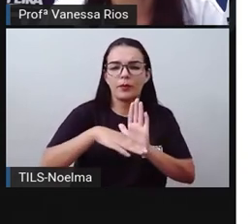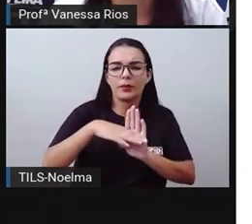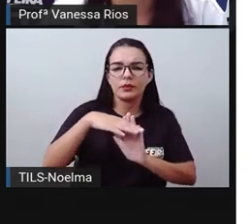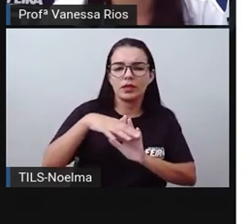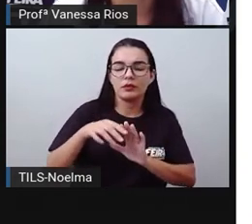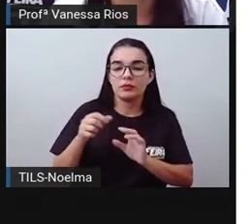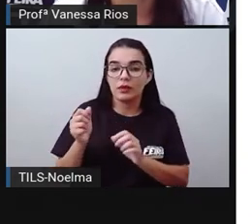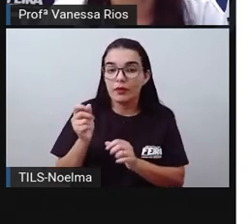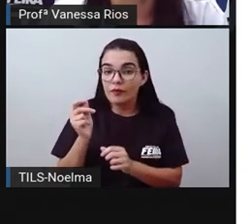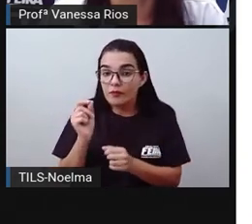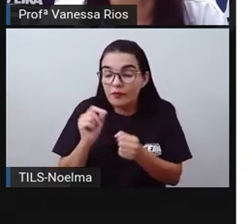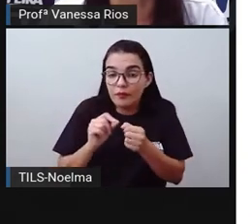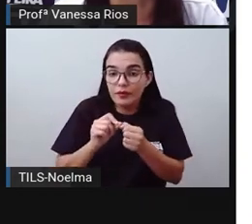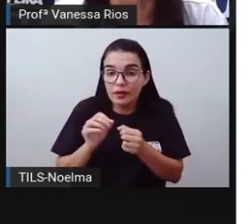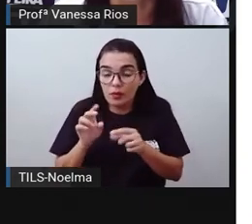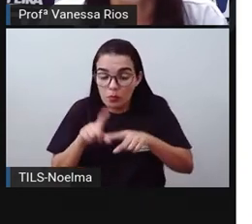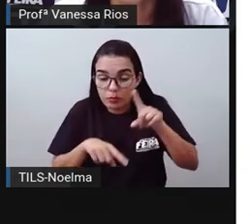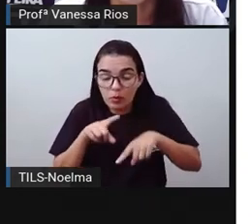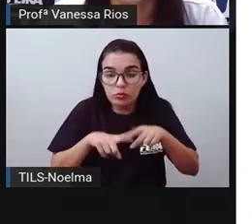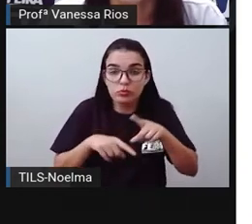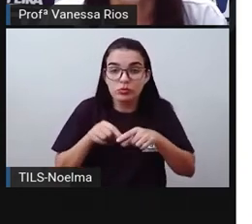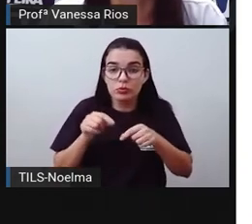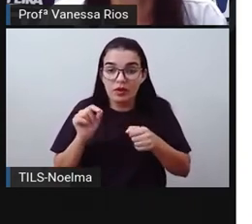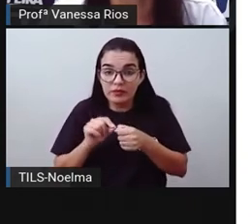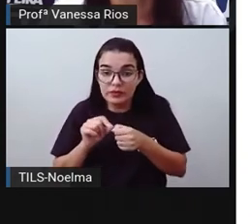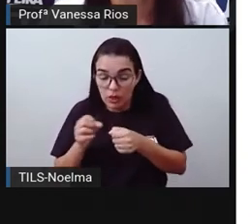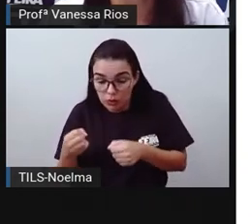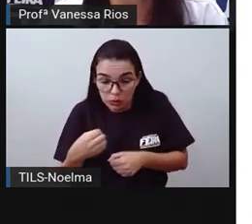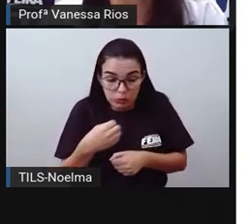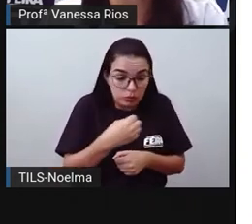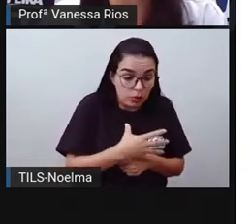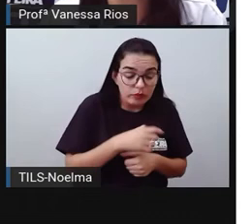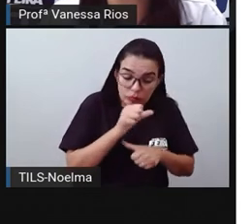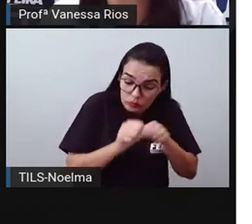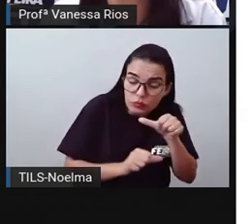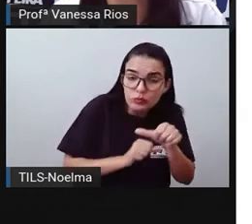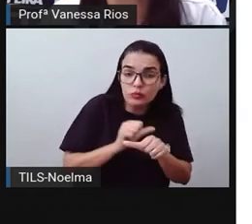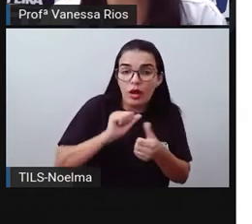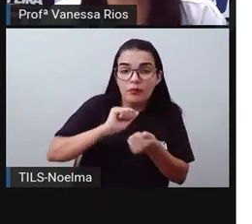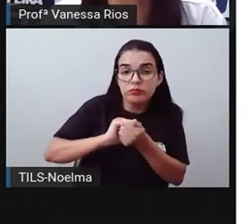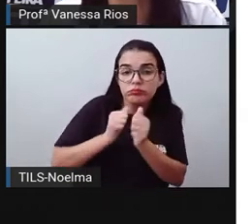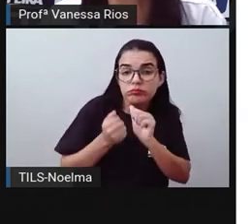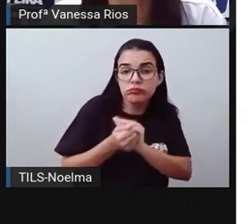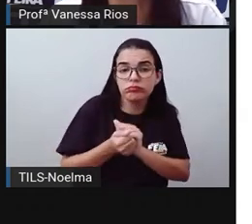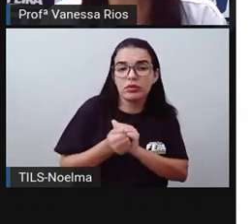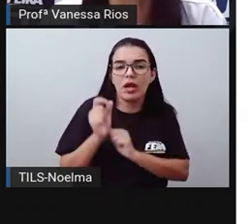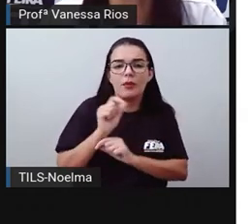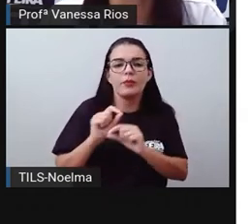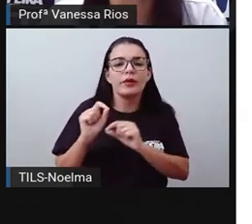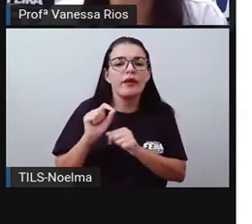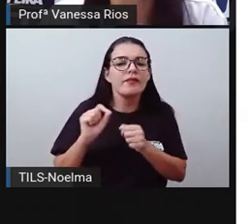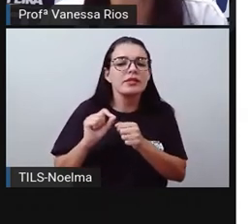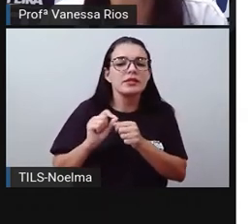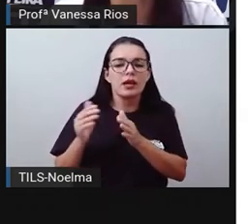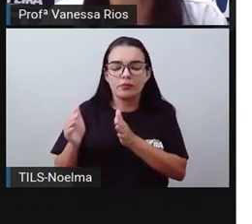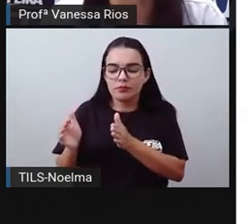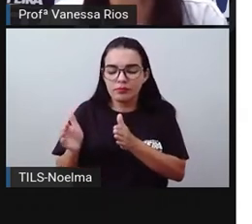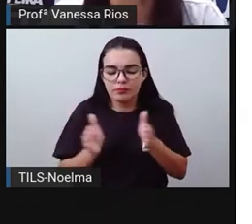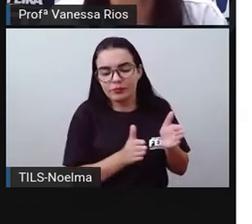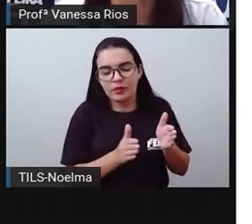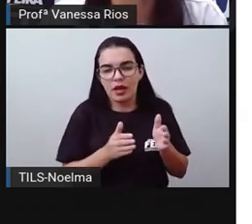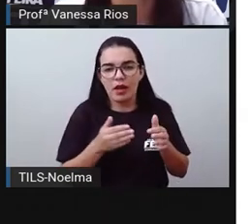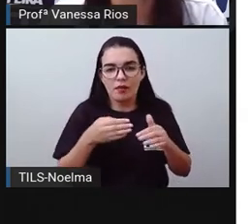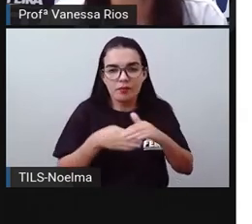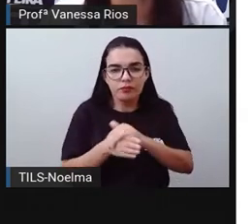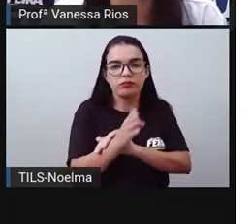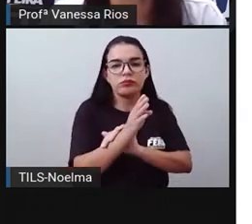de reaproveitamento de materiais descartados. Seu grande objetivo é reintroduzi-los na cadeia produtiva,